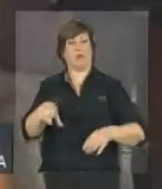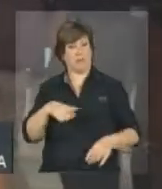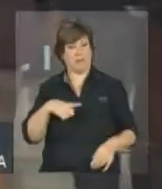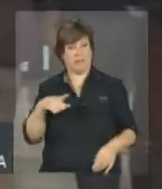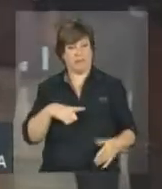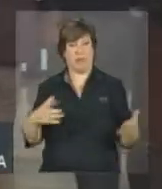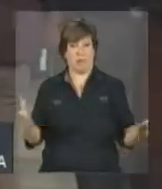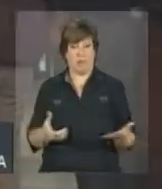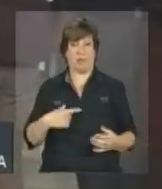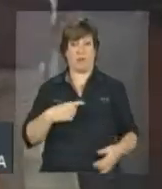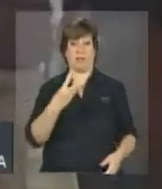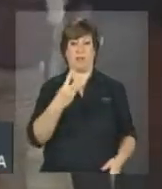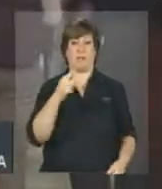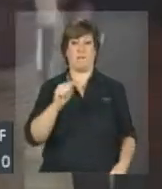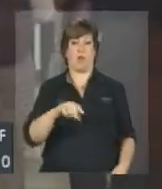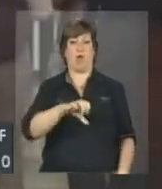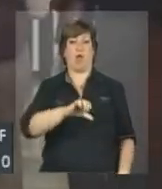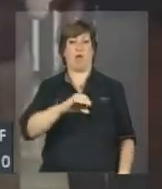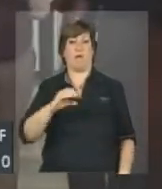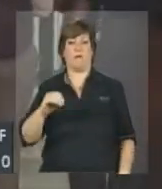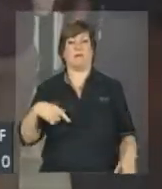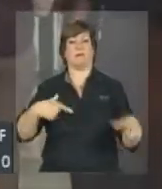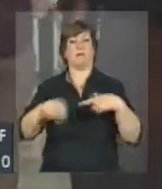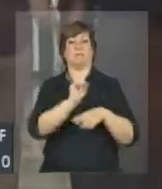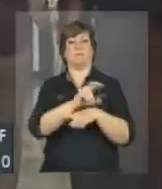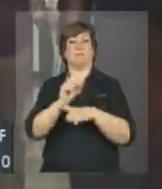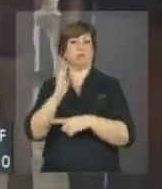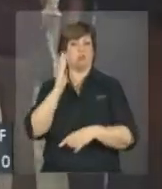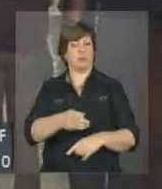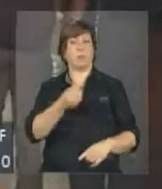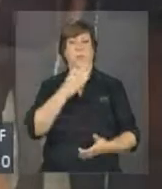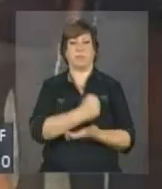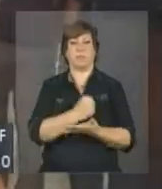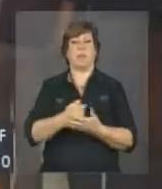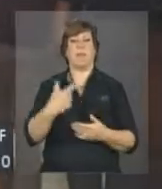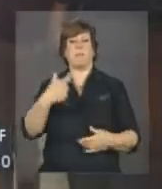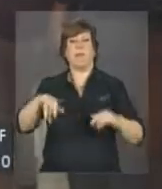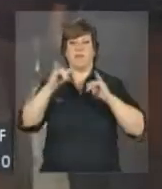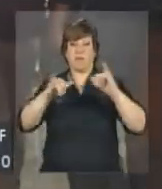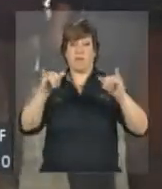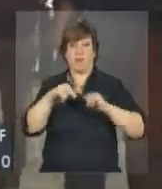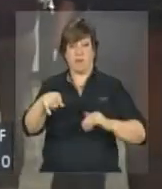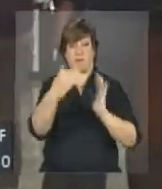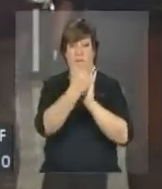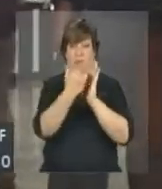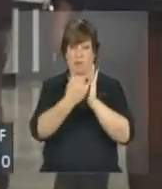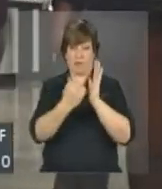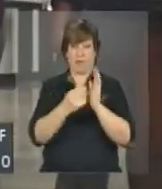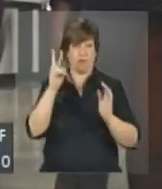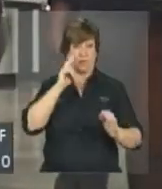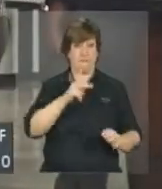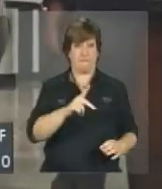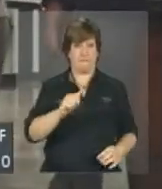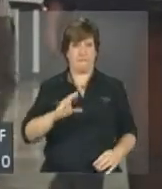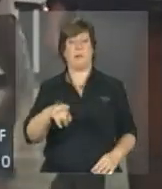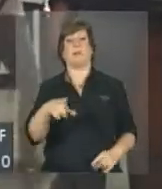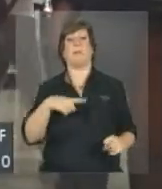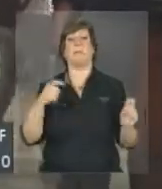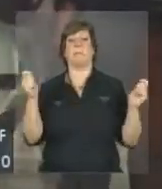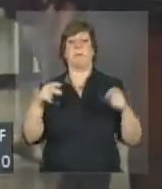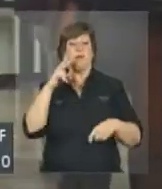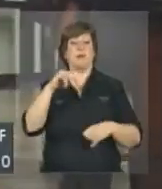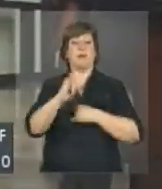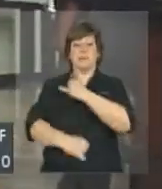são gerados neste momento 3.900 empregos diretos. Para mais informações sobre o Programa de Aceleração do Crescimento,